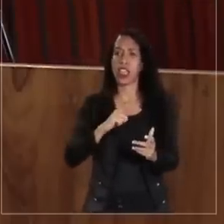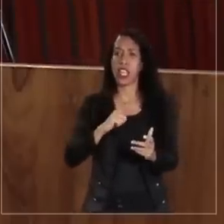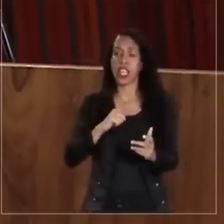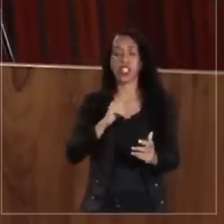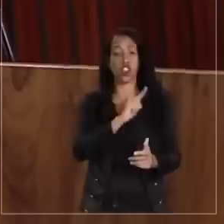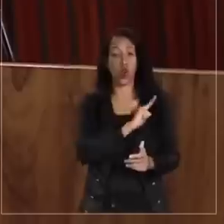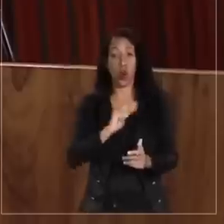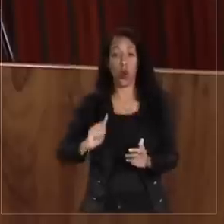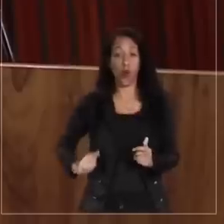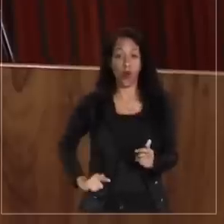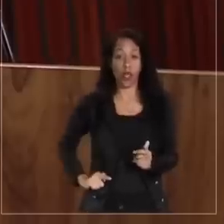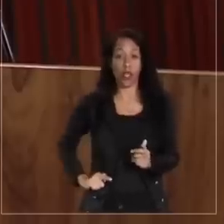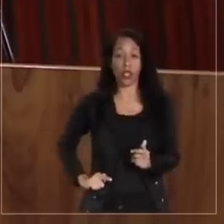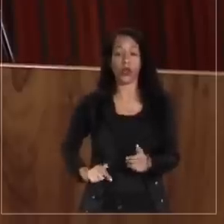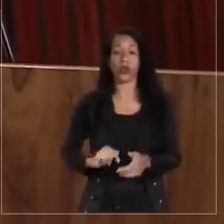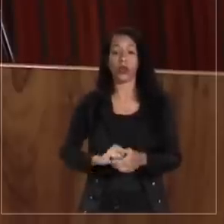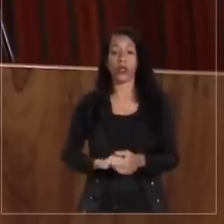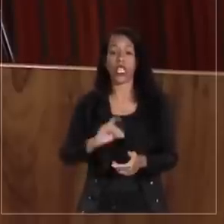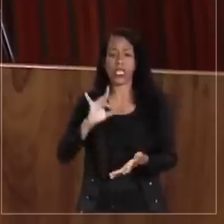de governo,